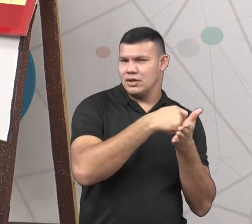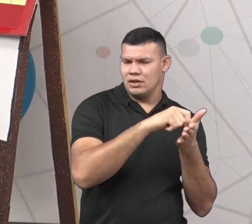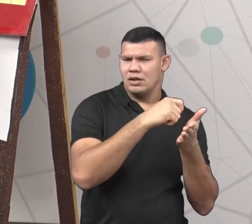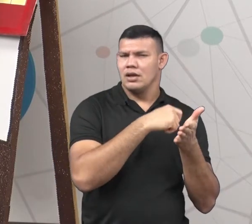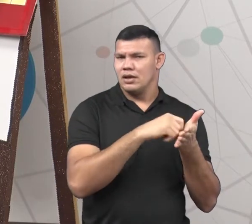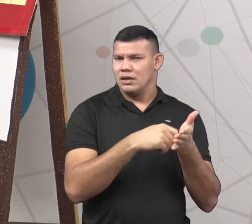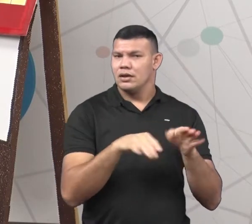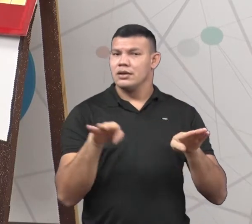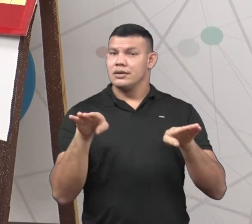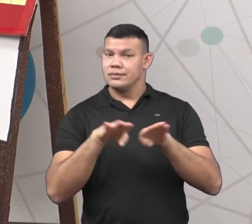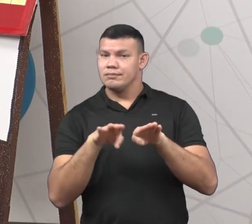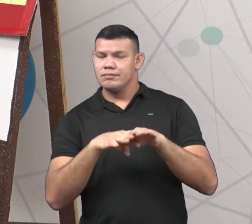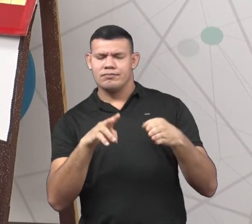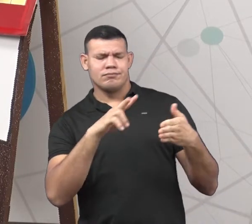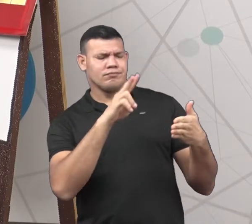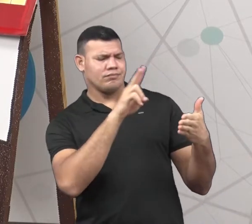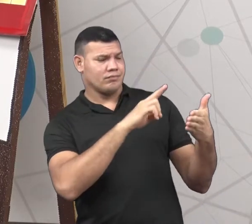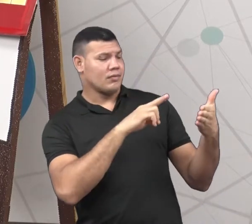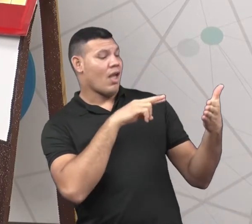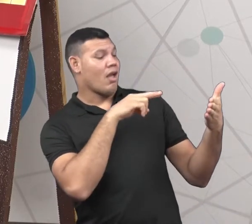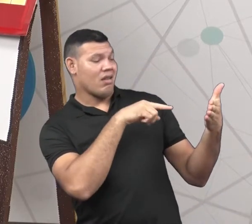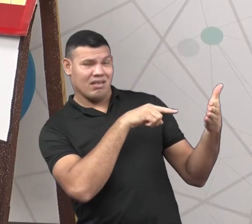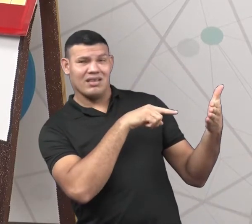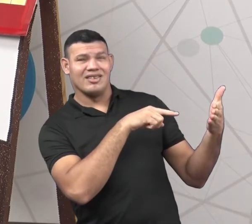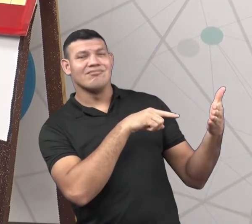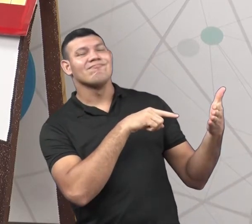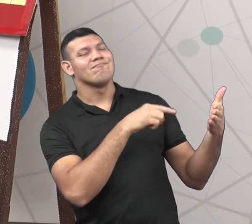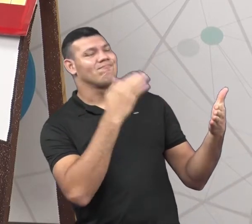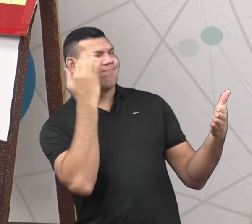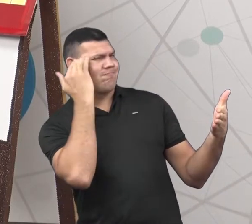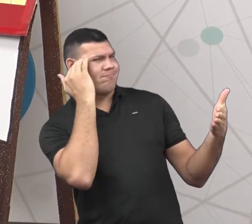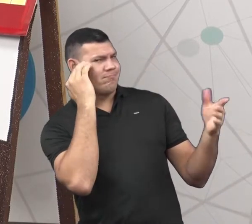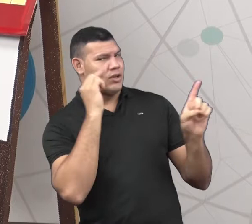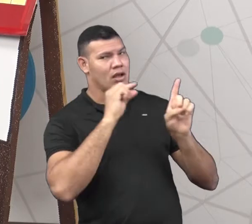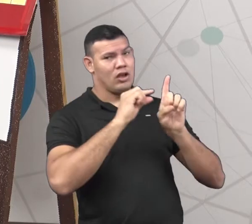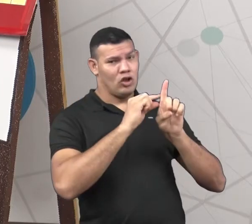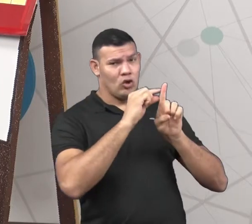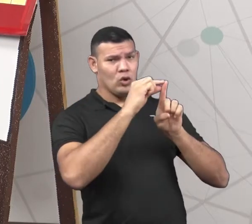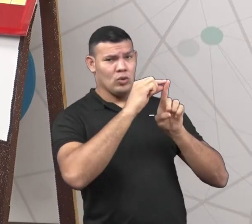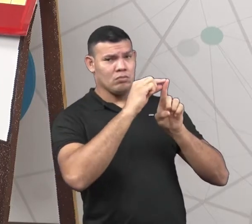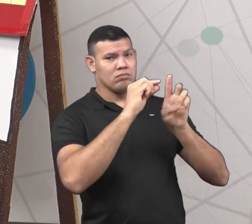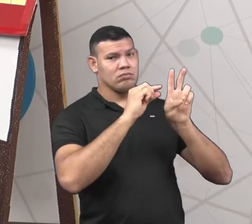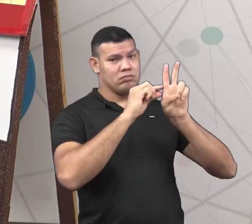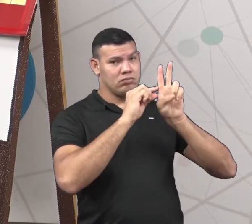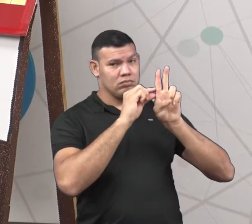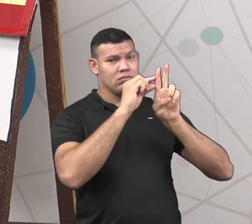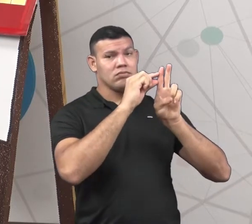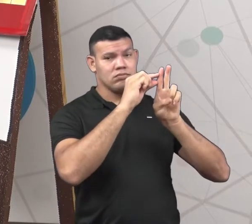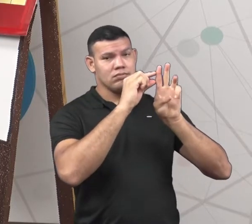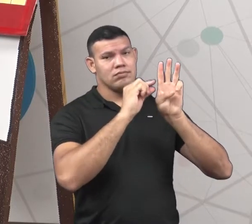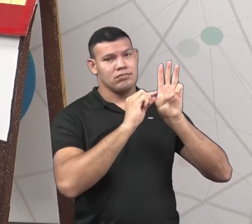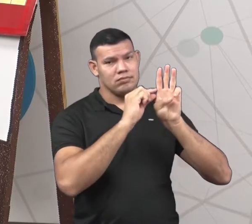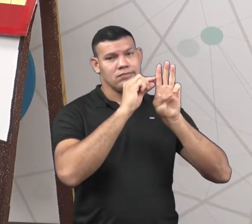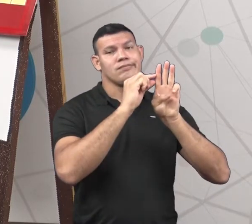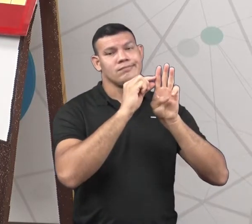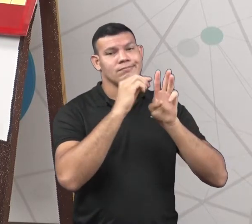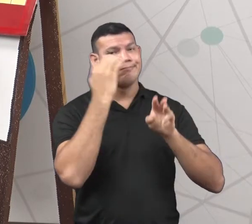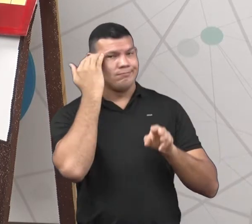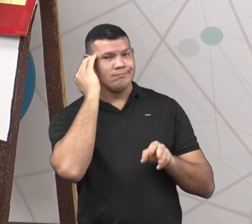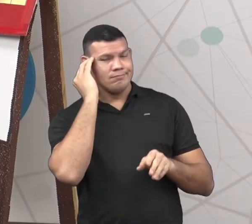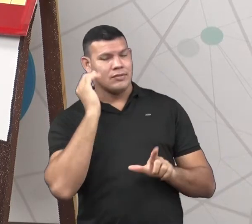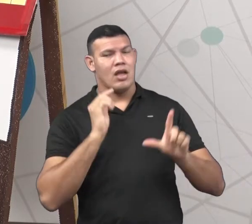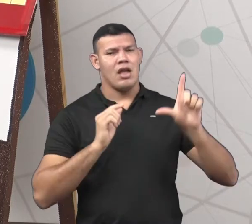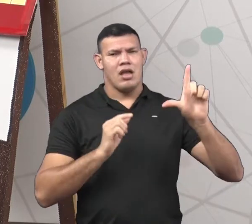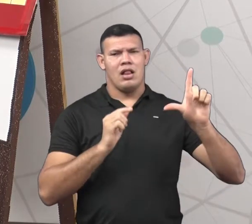também, né? Eu vou escrever 23, porque eu vou saber que ele está na ordem das dezenas e o 3 nas